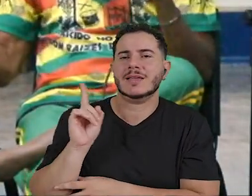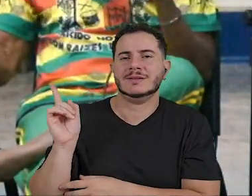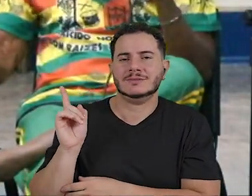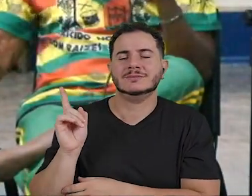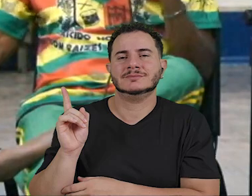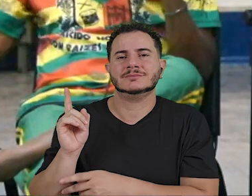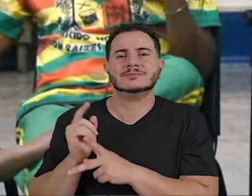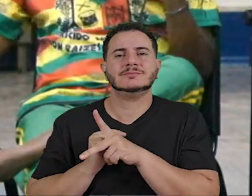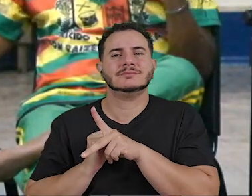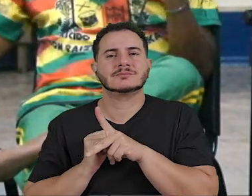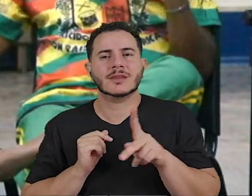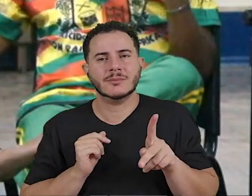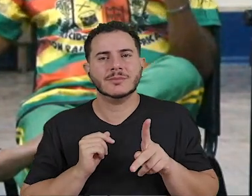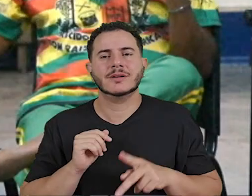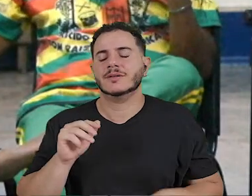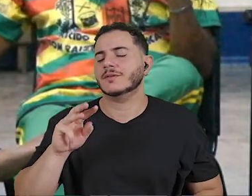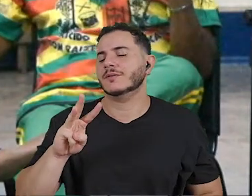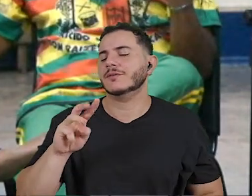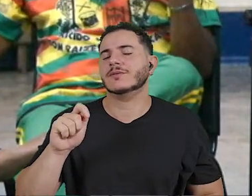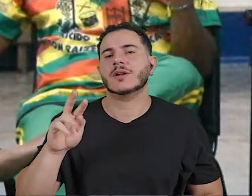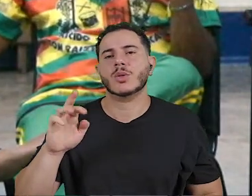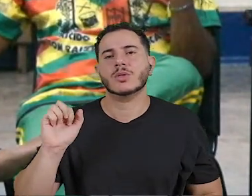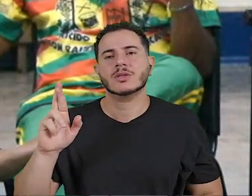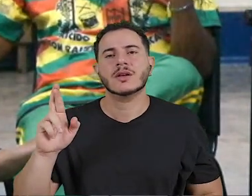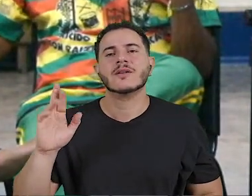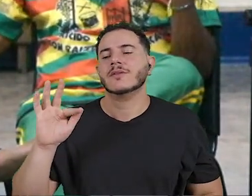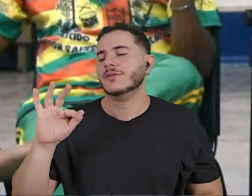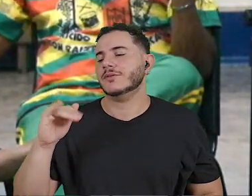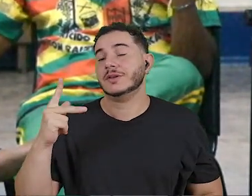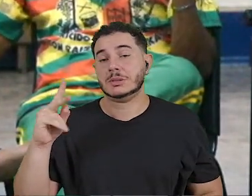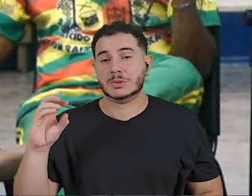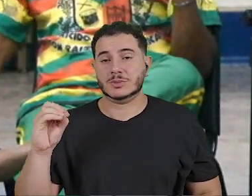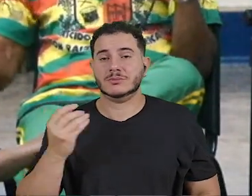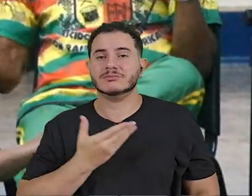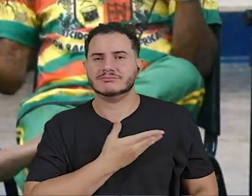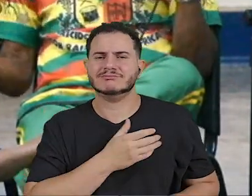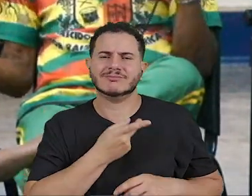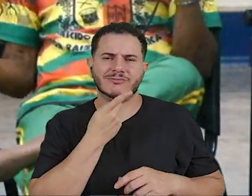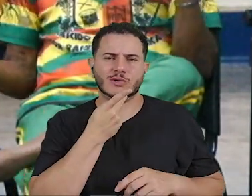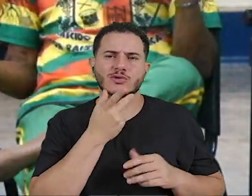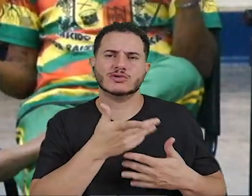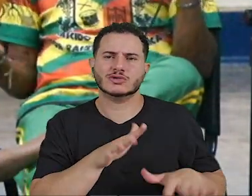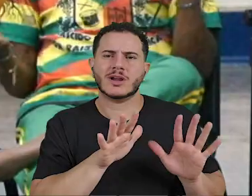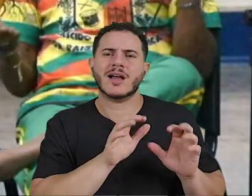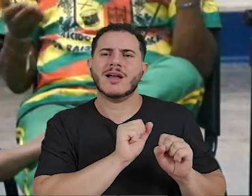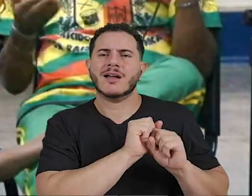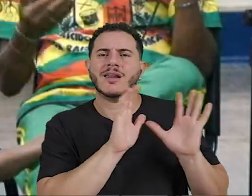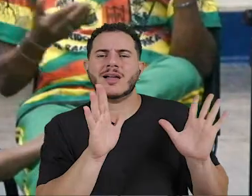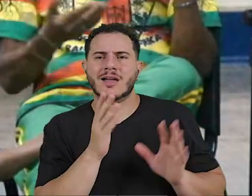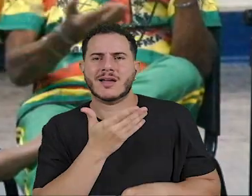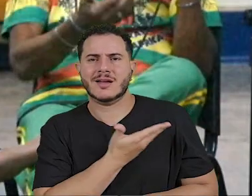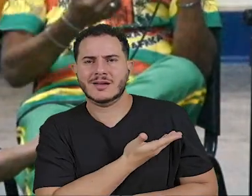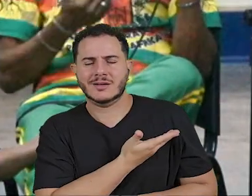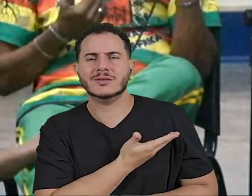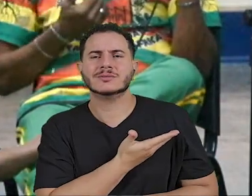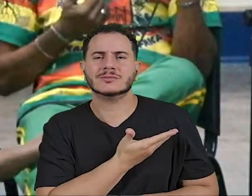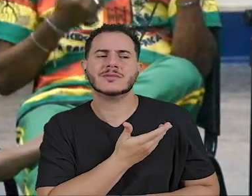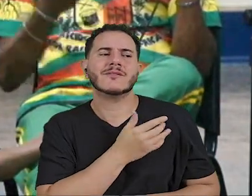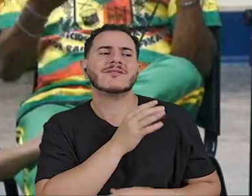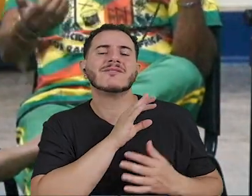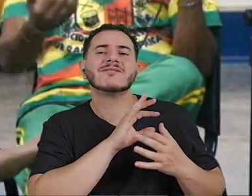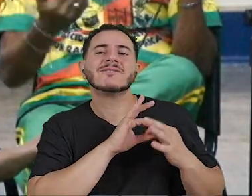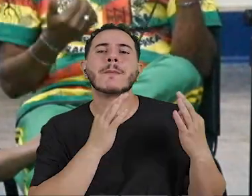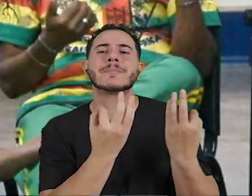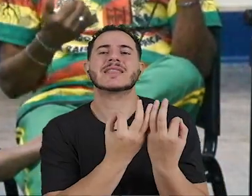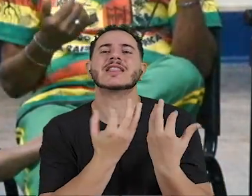O presidente Walter Filho falou aqui, muito bem claro, certo, da riqueza que a gente traz de família. Eu herdei do